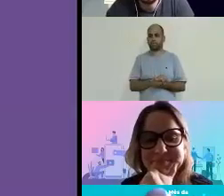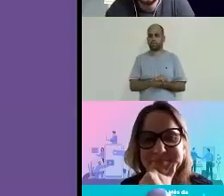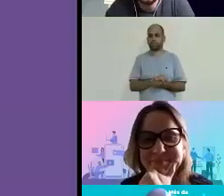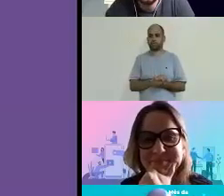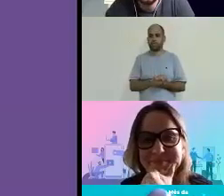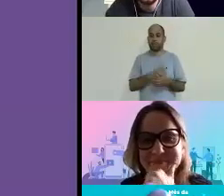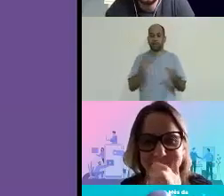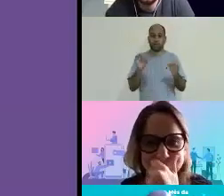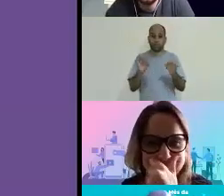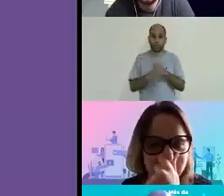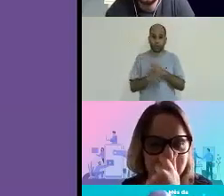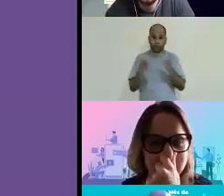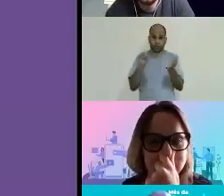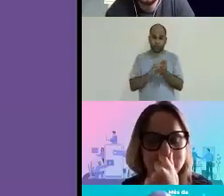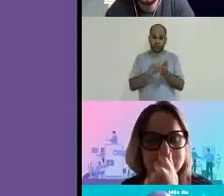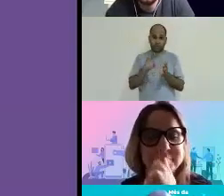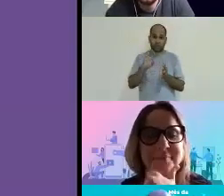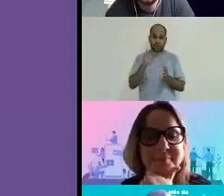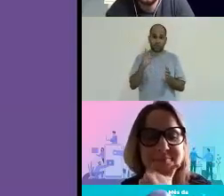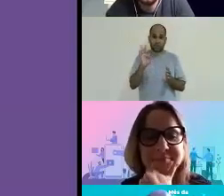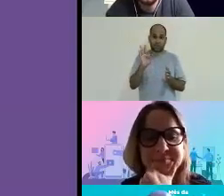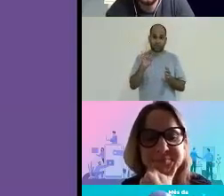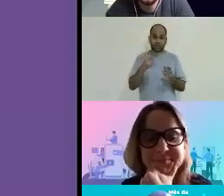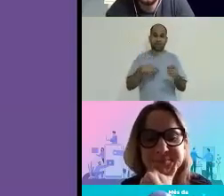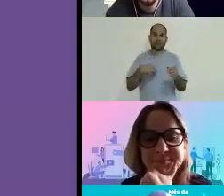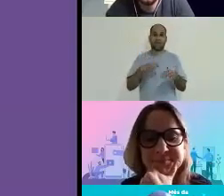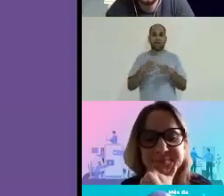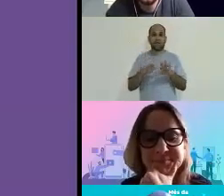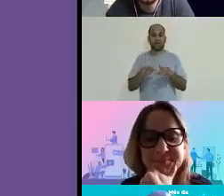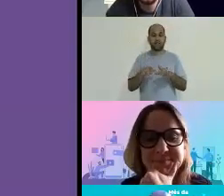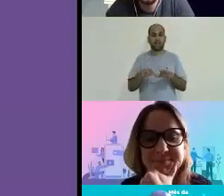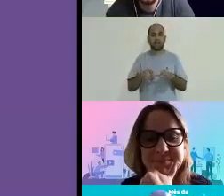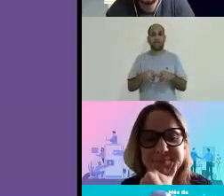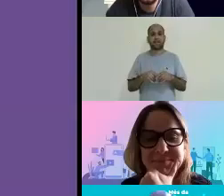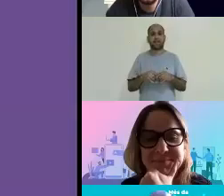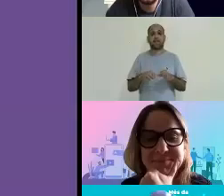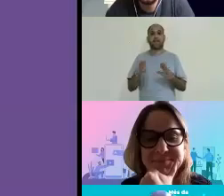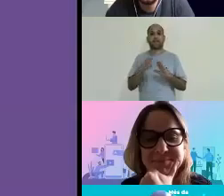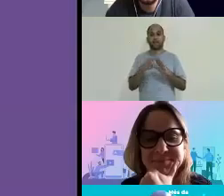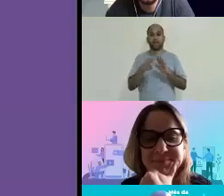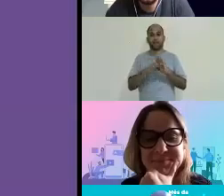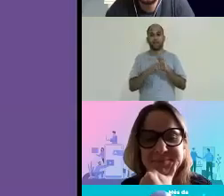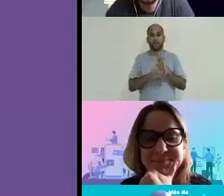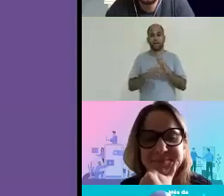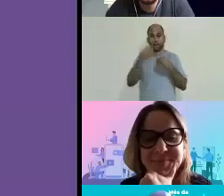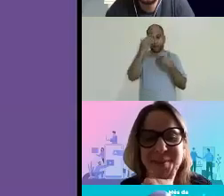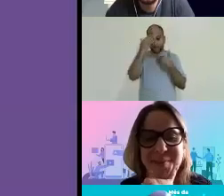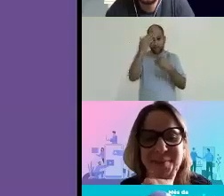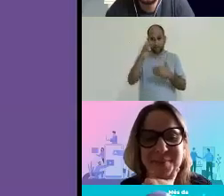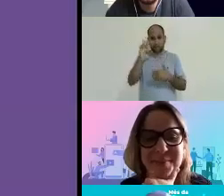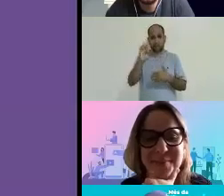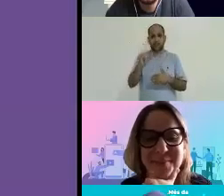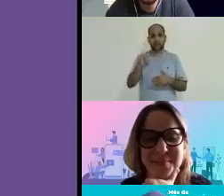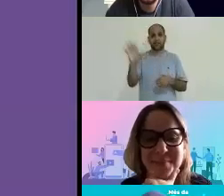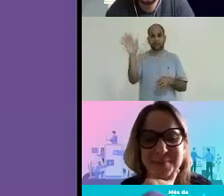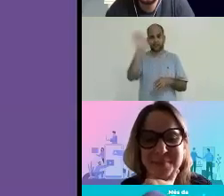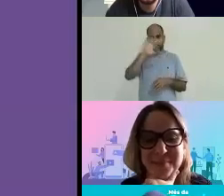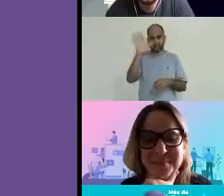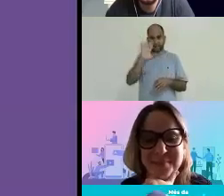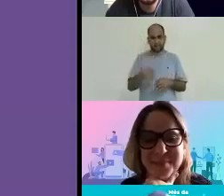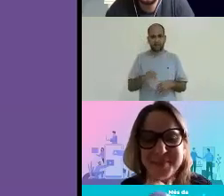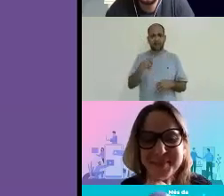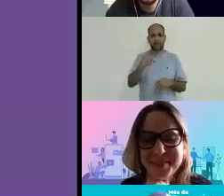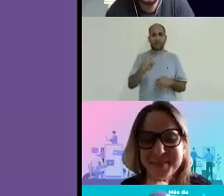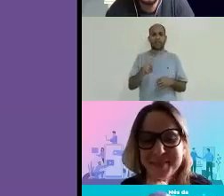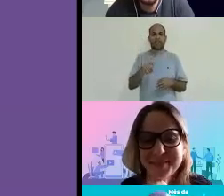Pronto, pessoal, coloquei aqui no chat, vocês podem acessar e conferir toda a programação. Obrigada, Thaís, Damião, Lucas, Thiago,